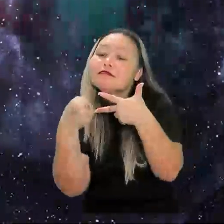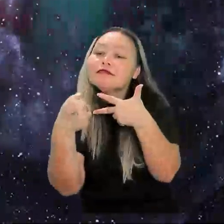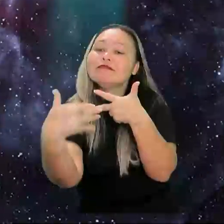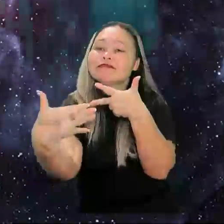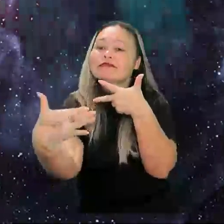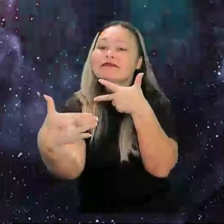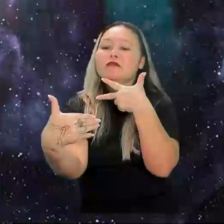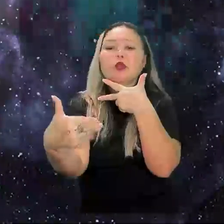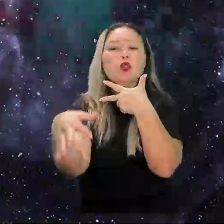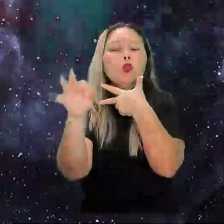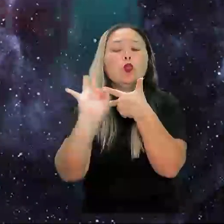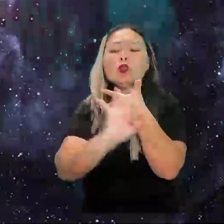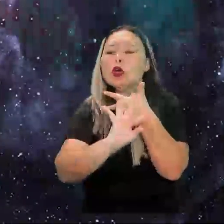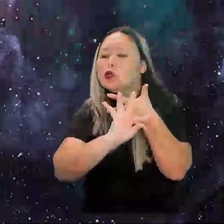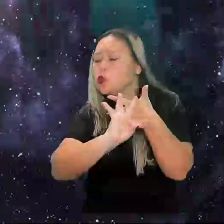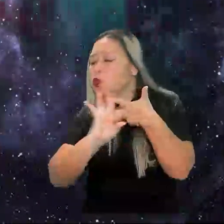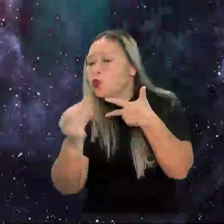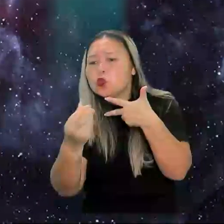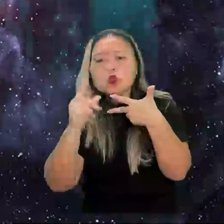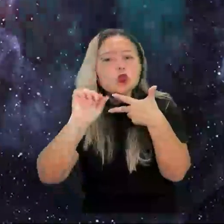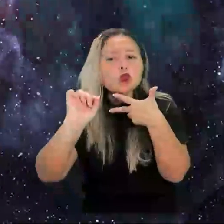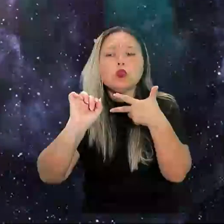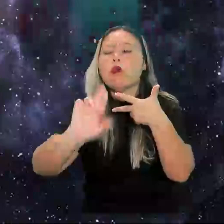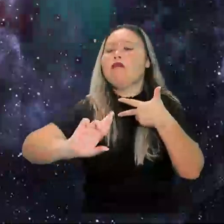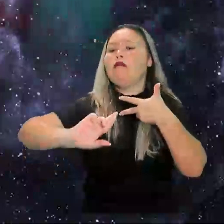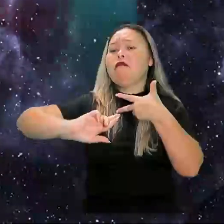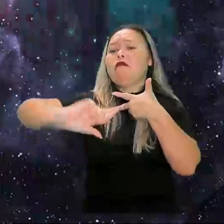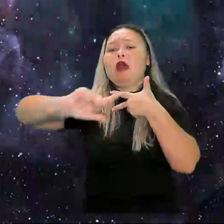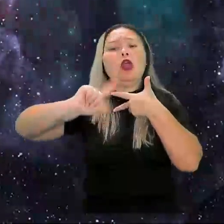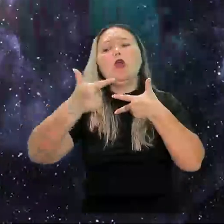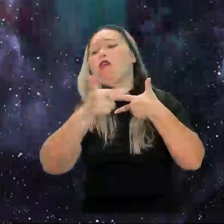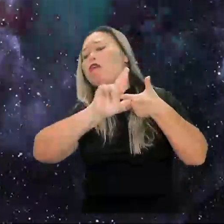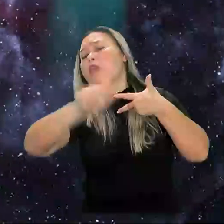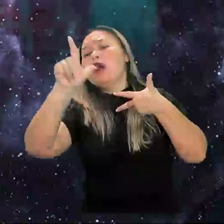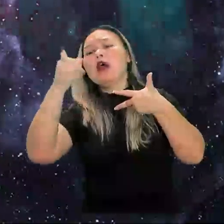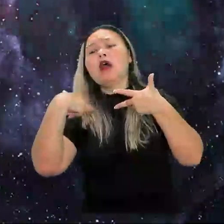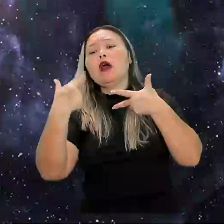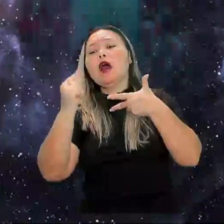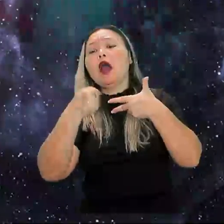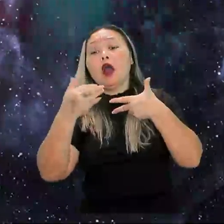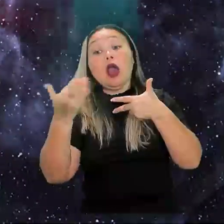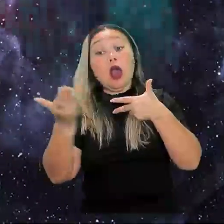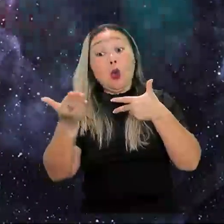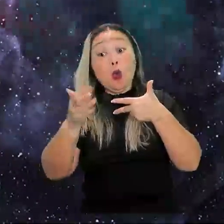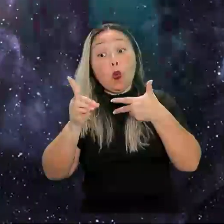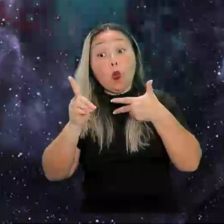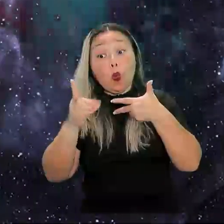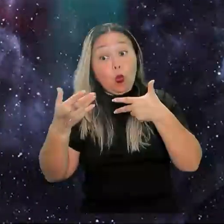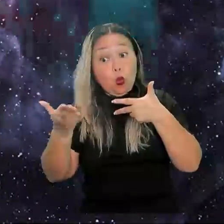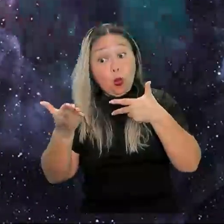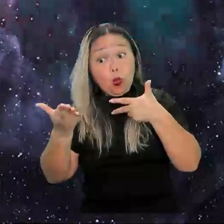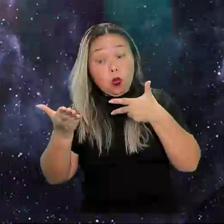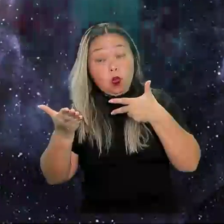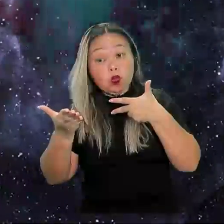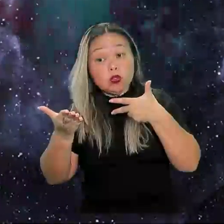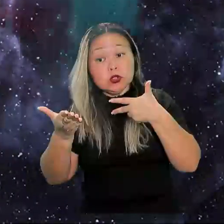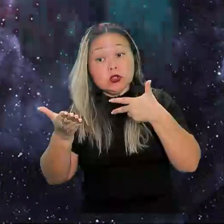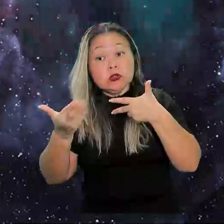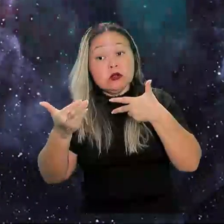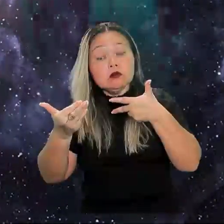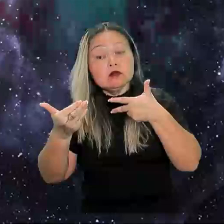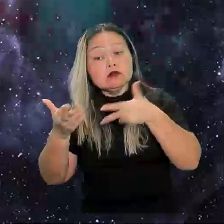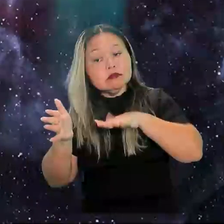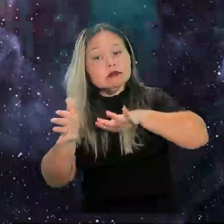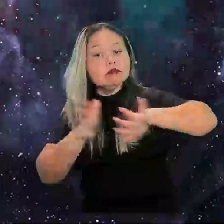ativar tá totalmente diferente, tá? É outra pegada. A partir de hoje, né, nós vamos